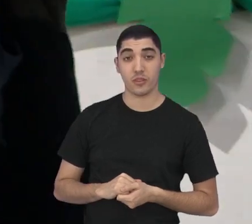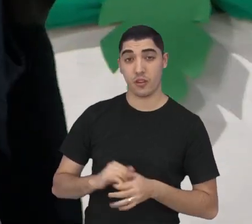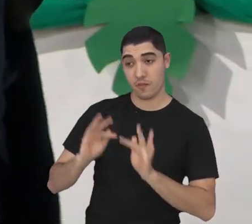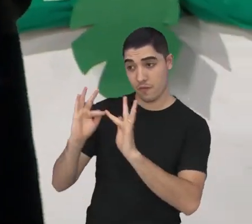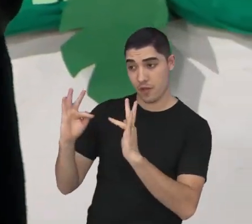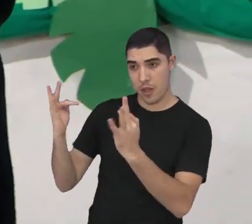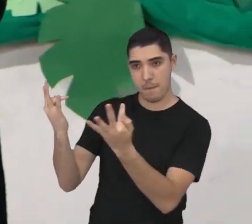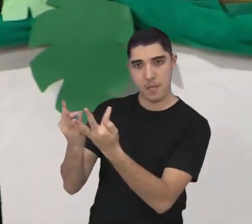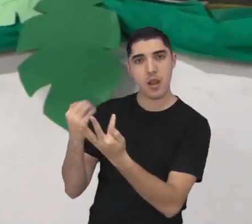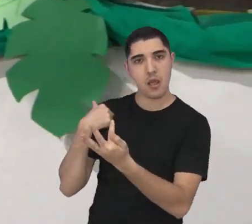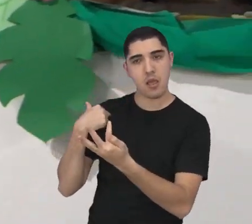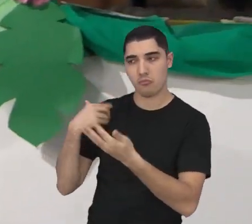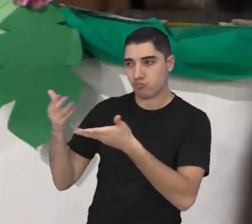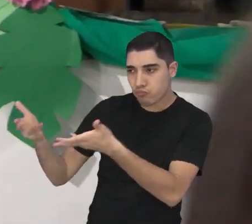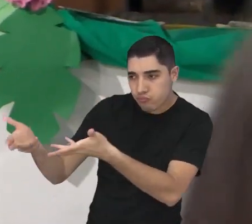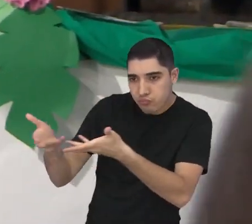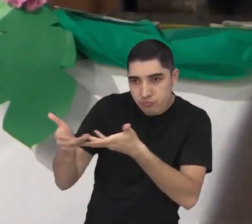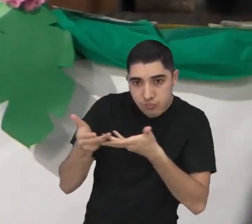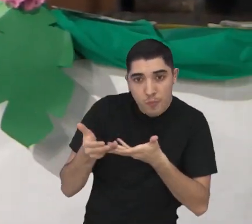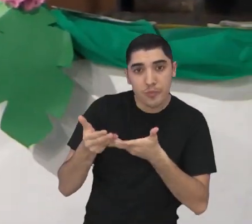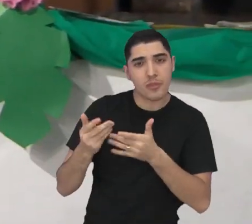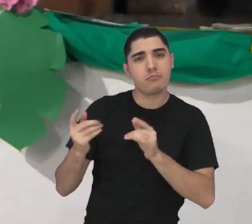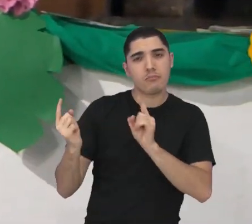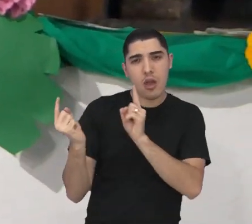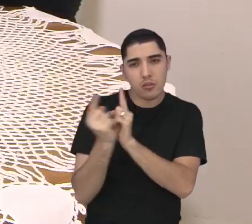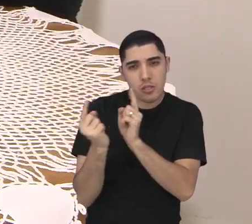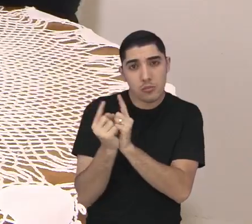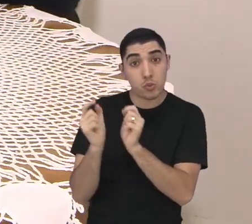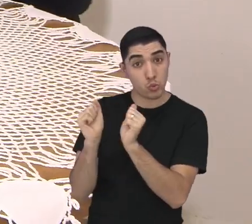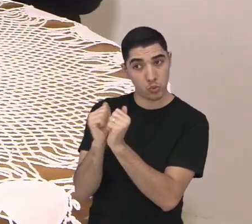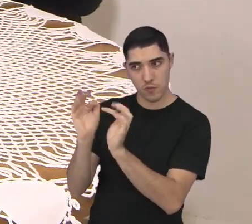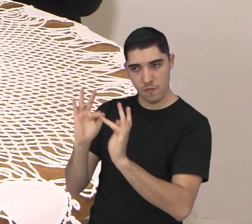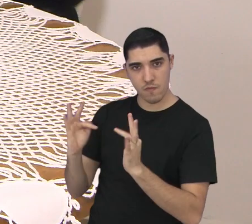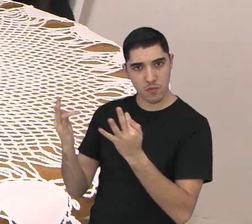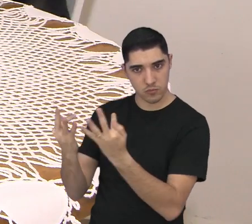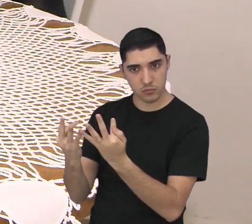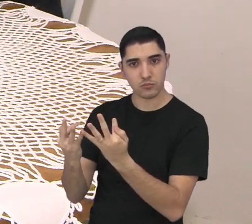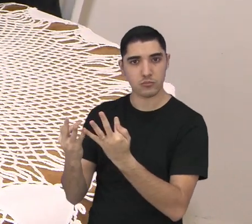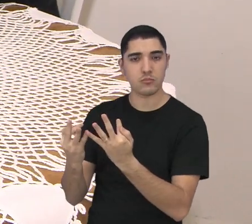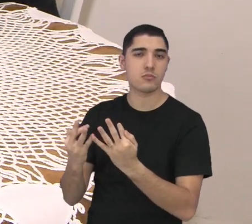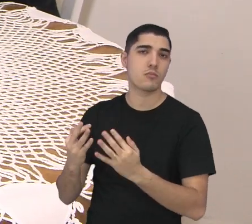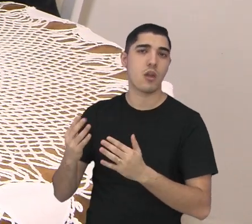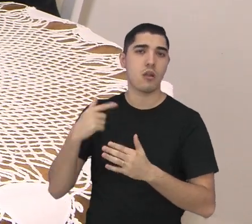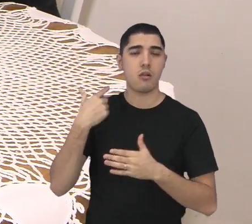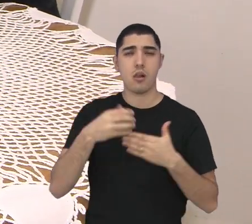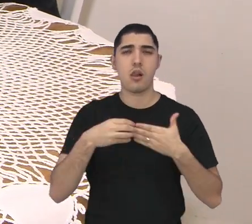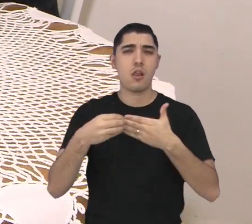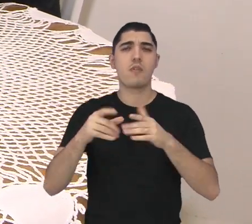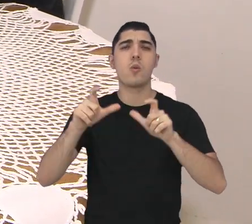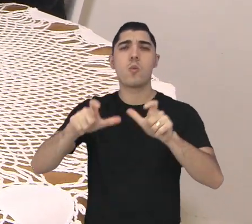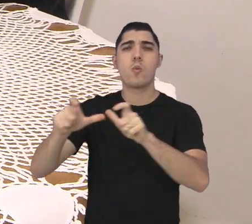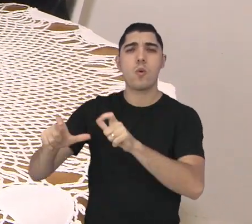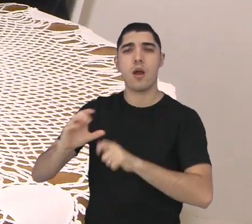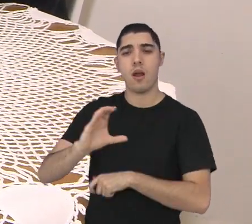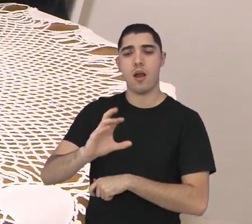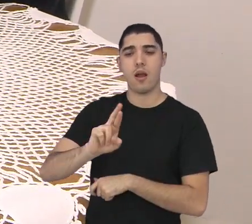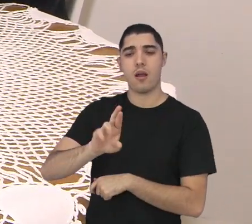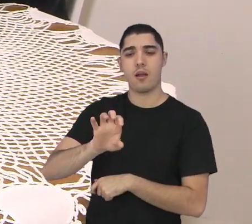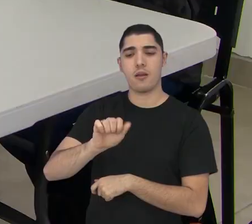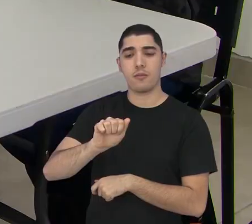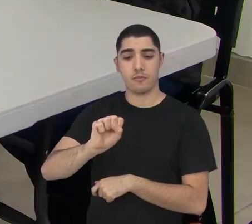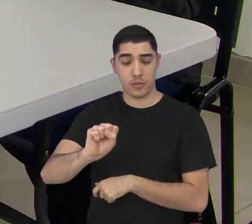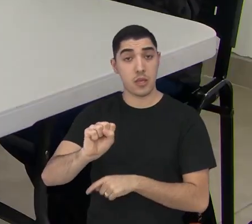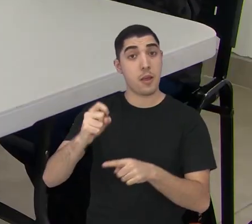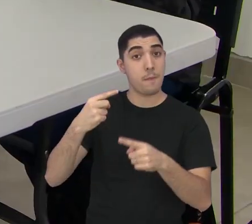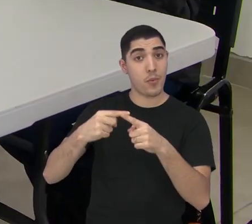Eu acolho a família, né? Faço atendimento com a família quando é me encaminhada pelos CREAS, porque os CREAS